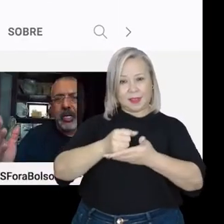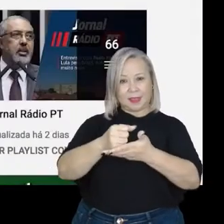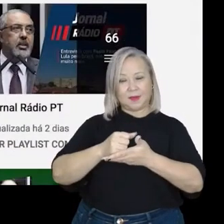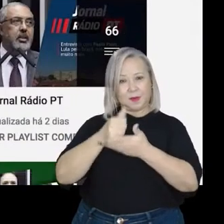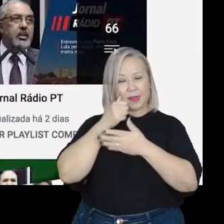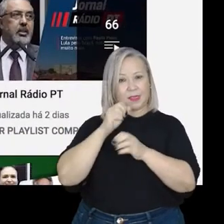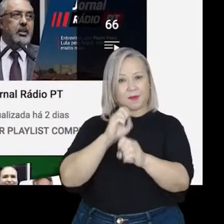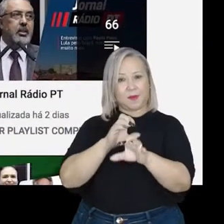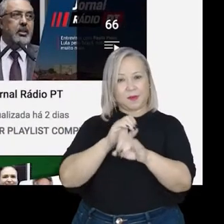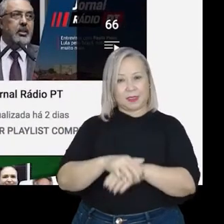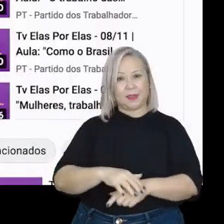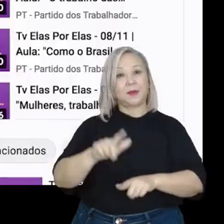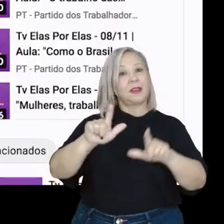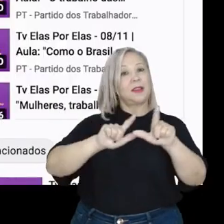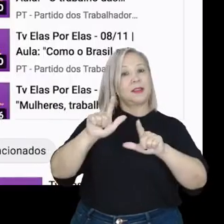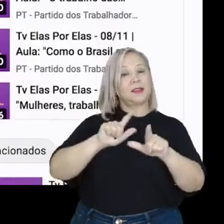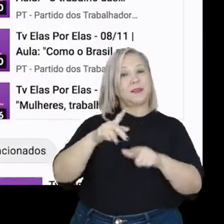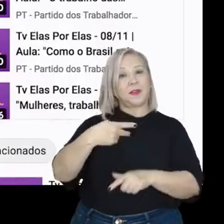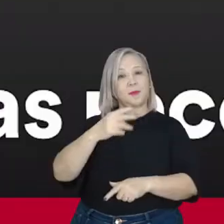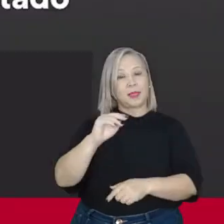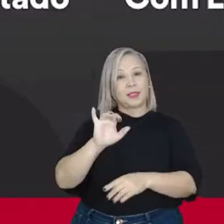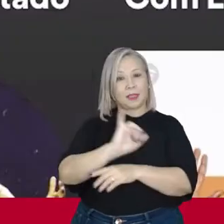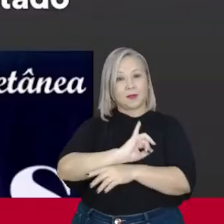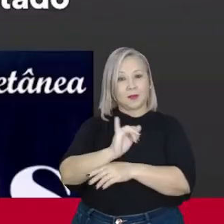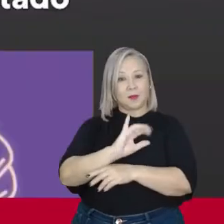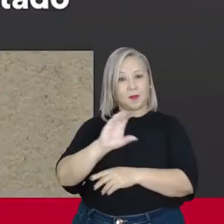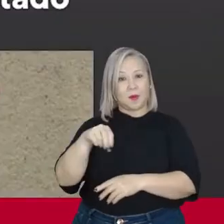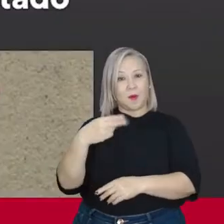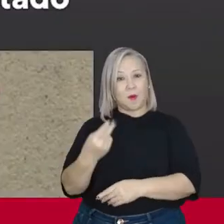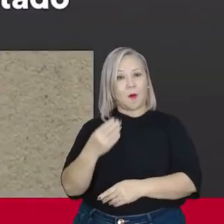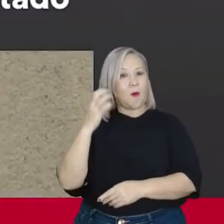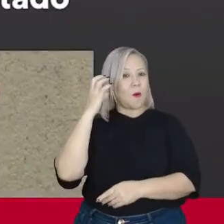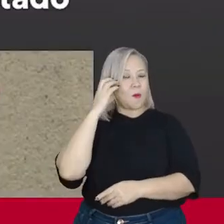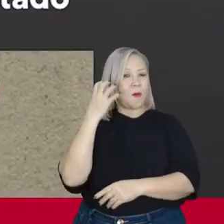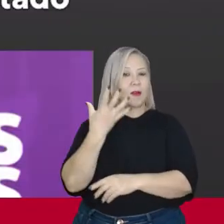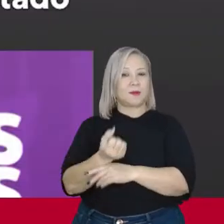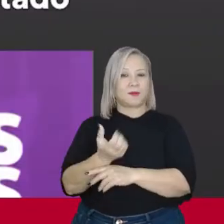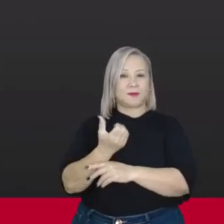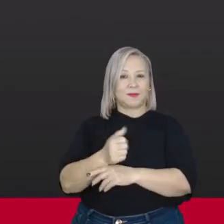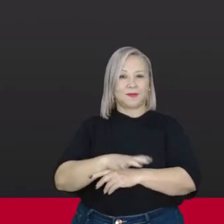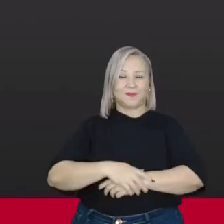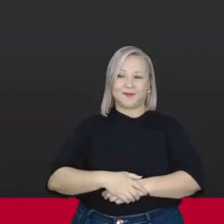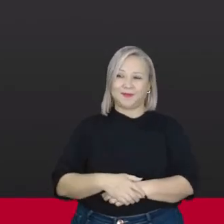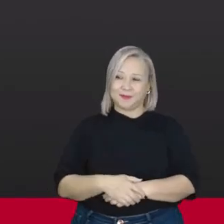no canal da TV PT no YouTube ou em formato de podcast no Spotify.